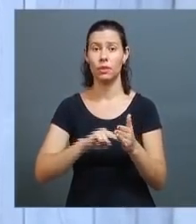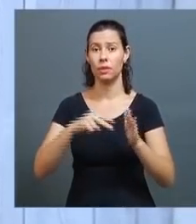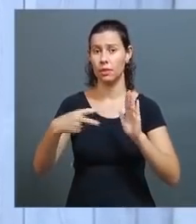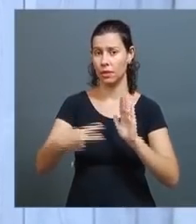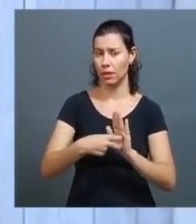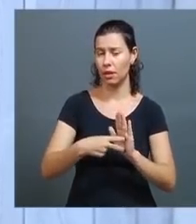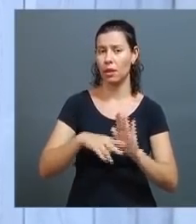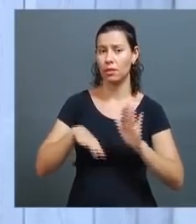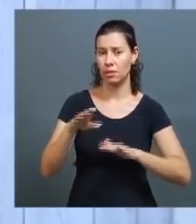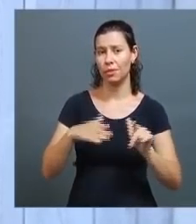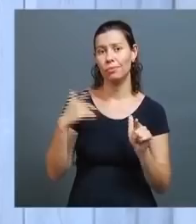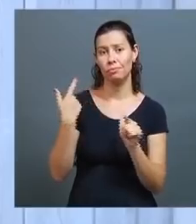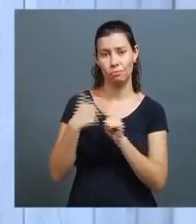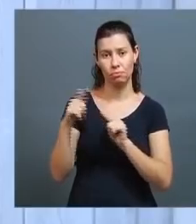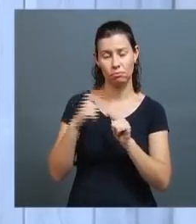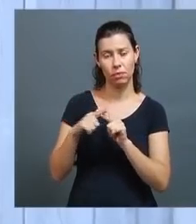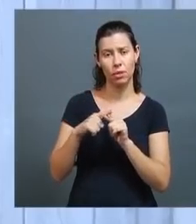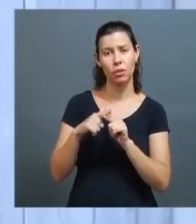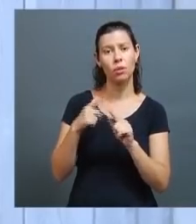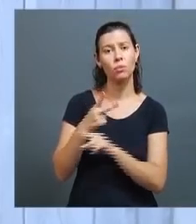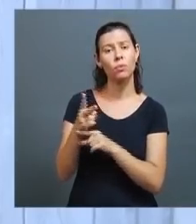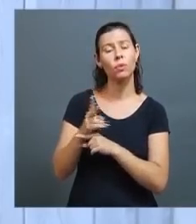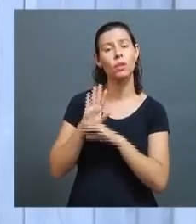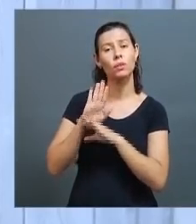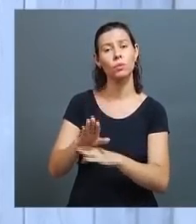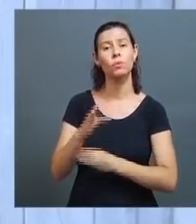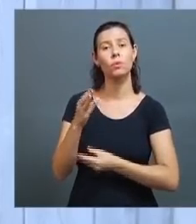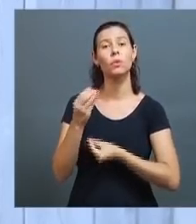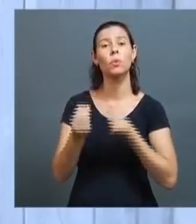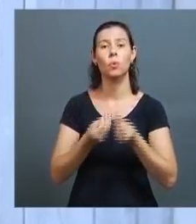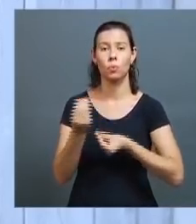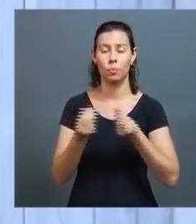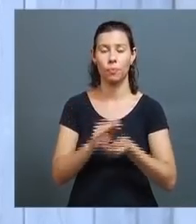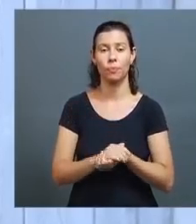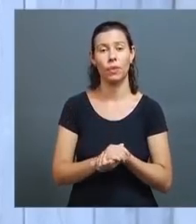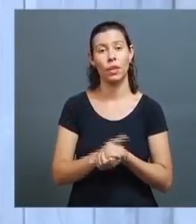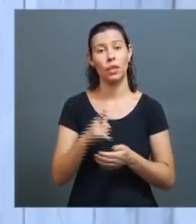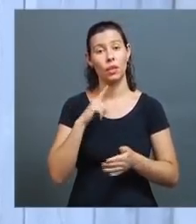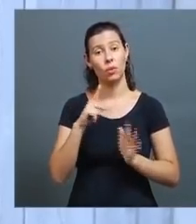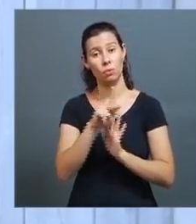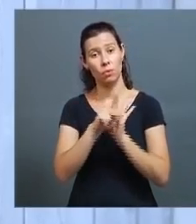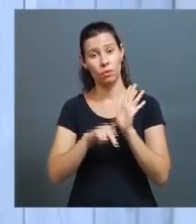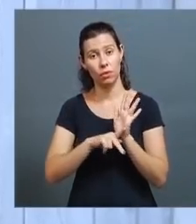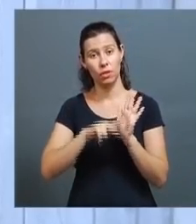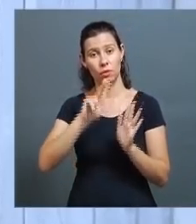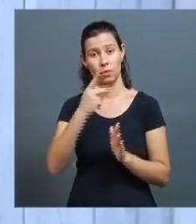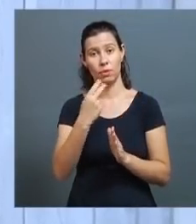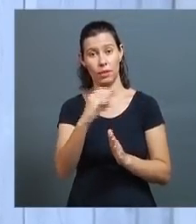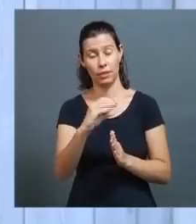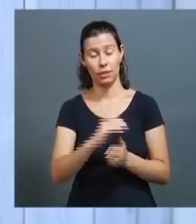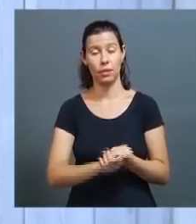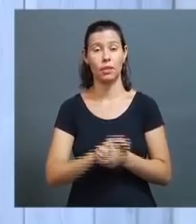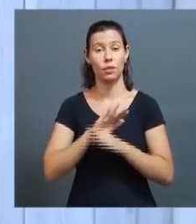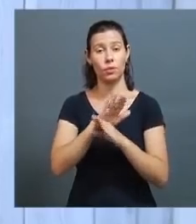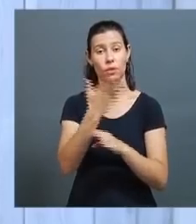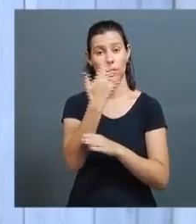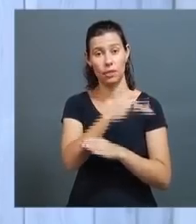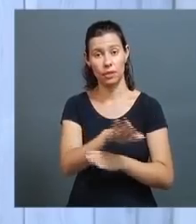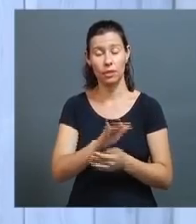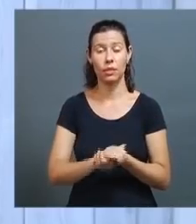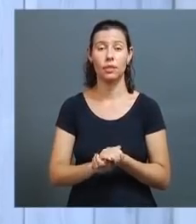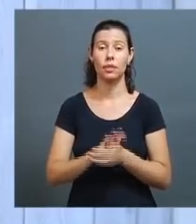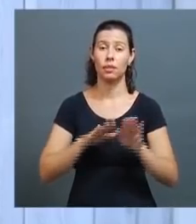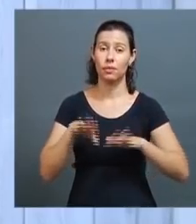transtorno? Quando procurar ajuda? Você vai conhecer um projeto realizado no Hospital de Clínicas de Uberlândia, da UFU, que ajuda crianças